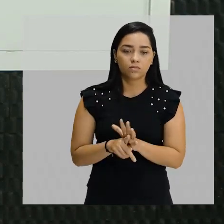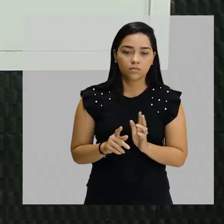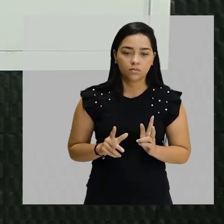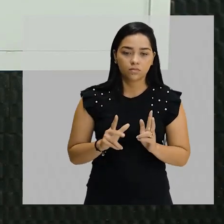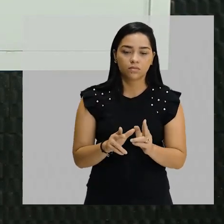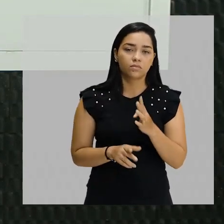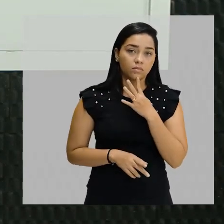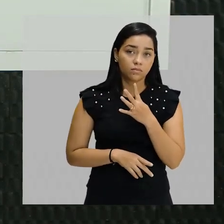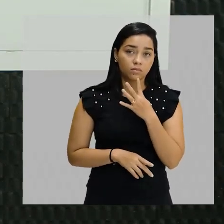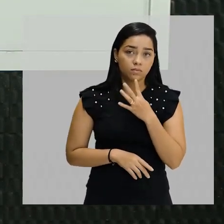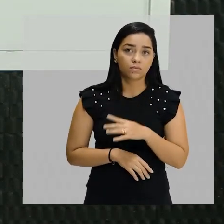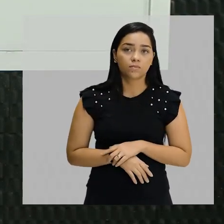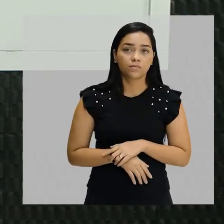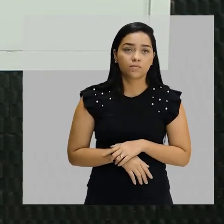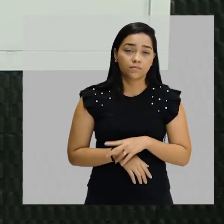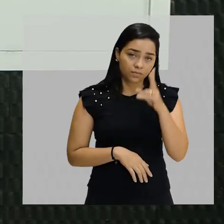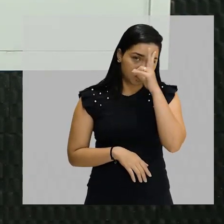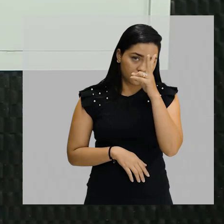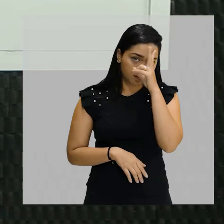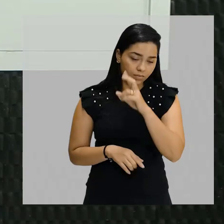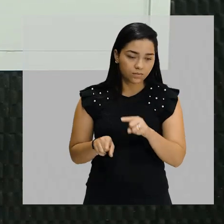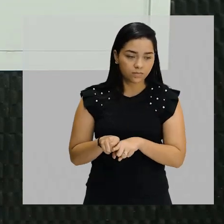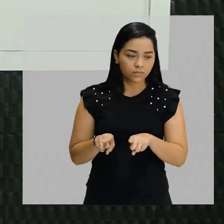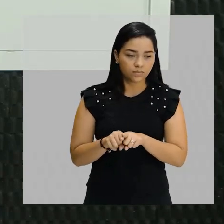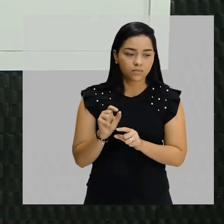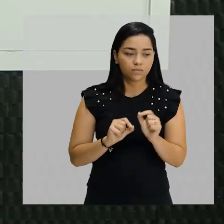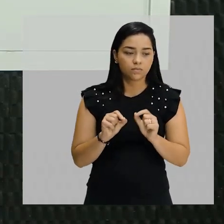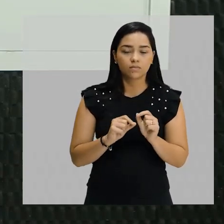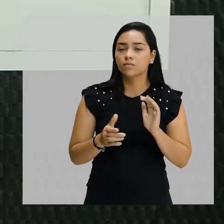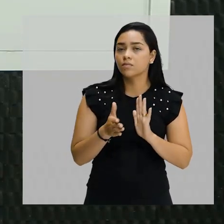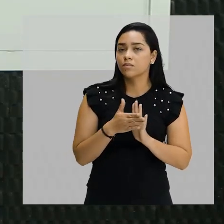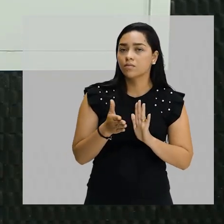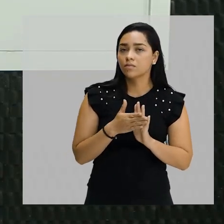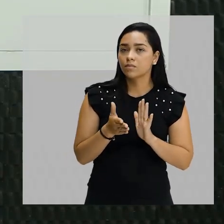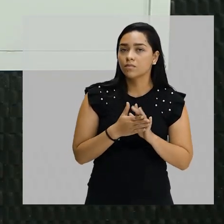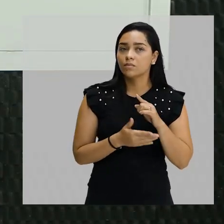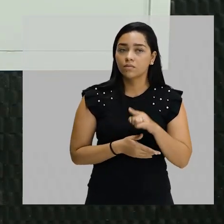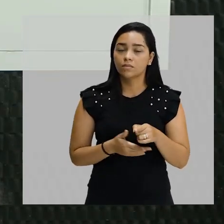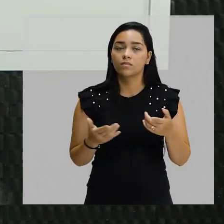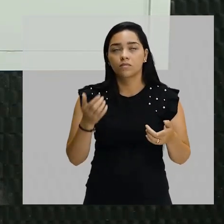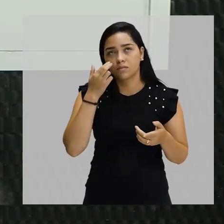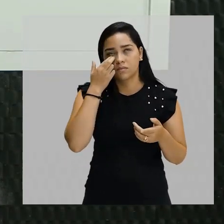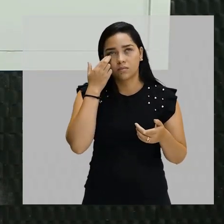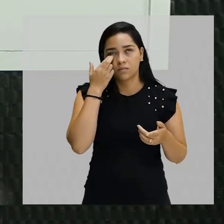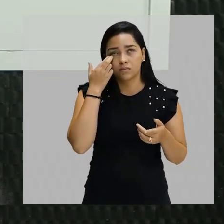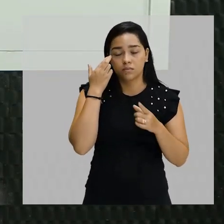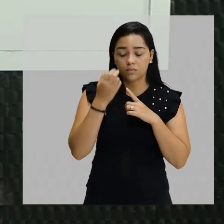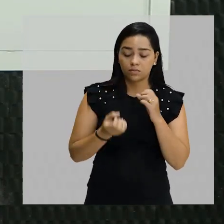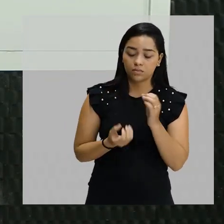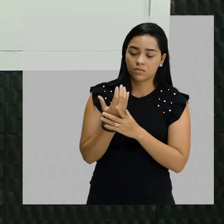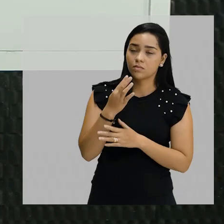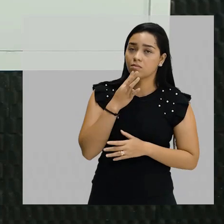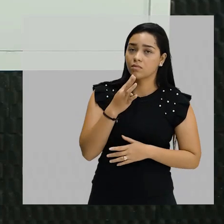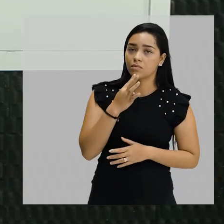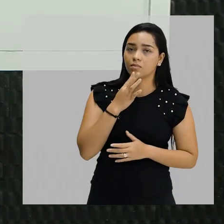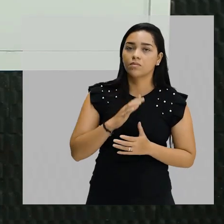conhecimento é Vale lembrar vocês que o racionalismo é uma proposta de você atribuir uma origem ao conhecimento